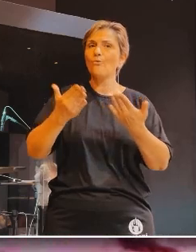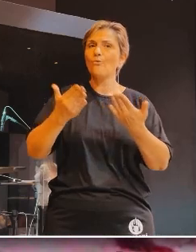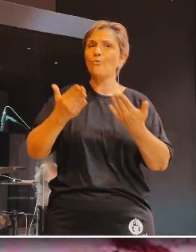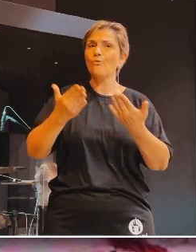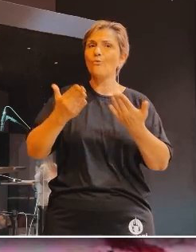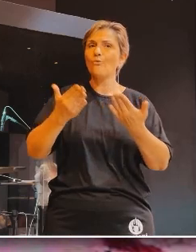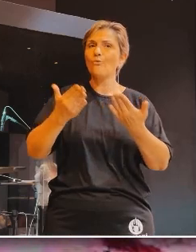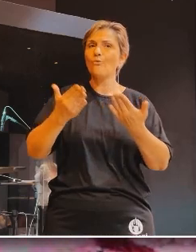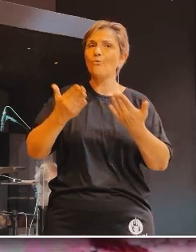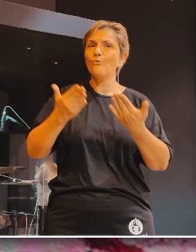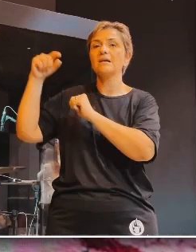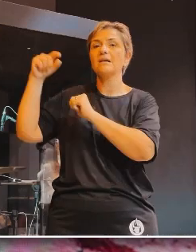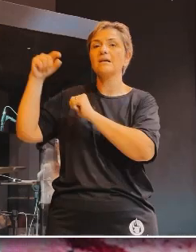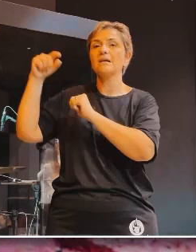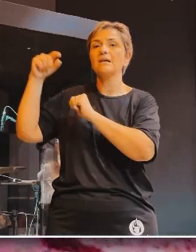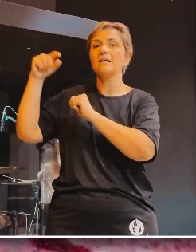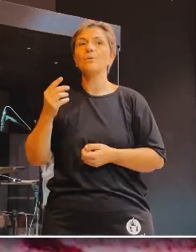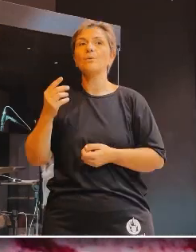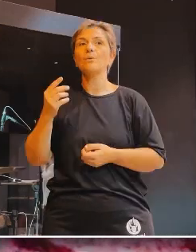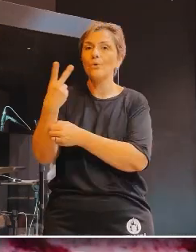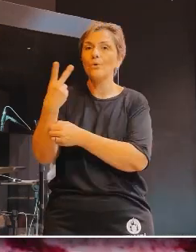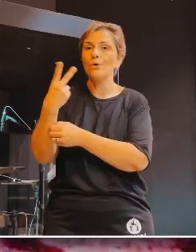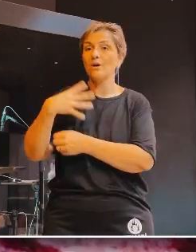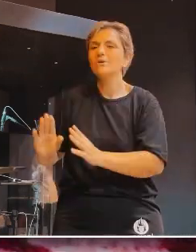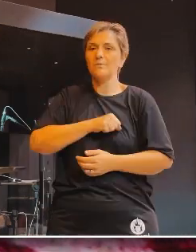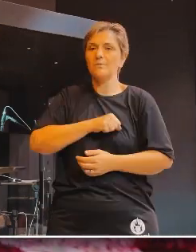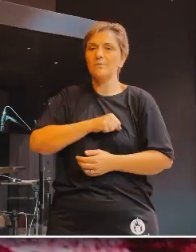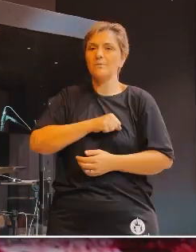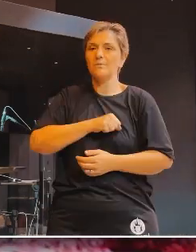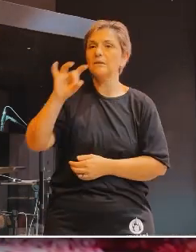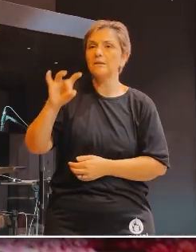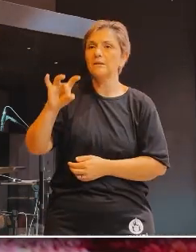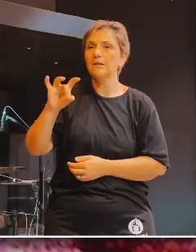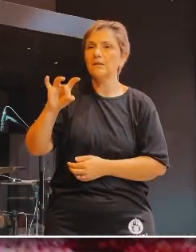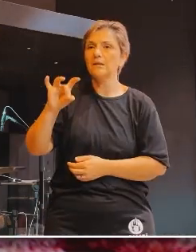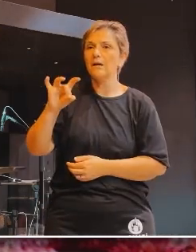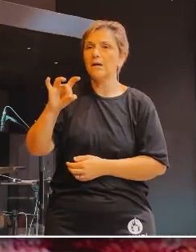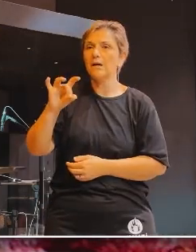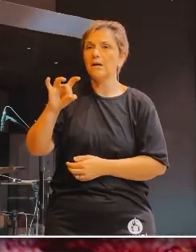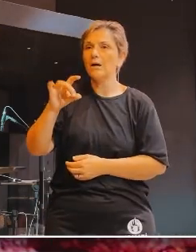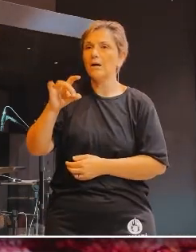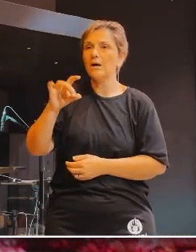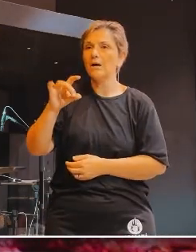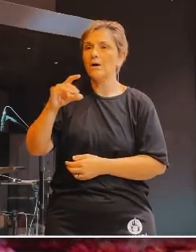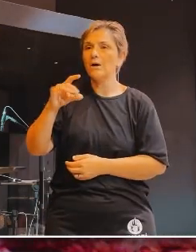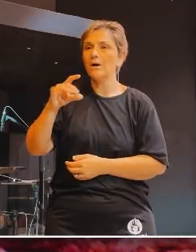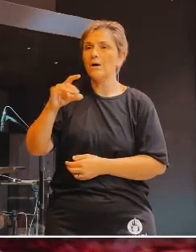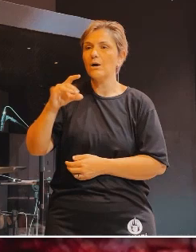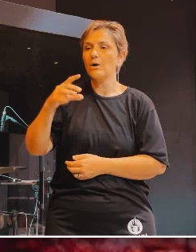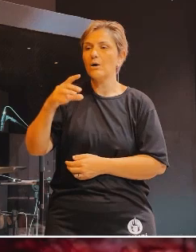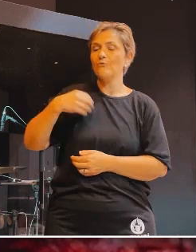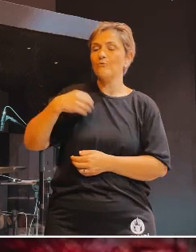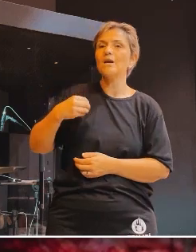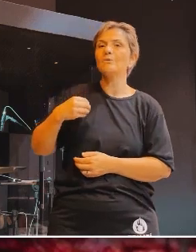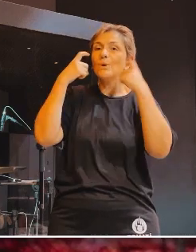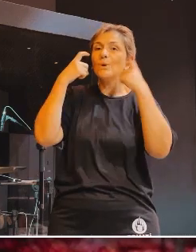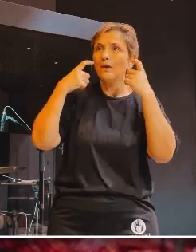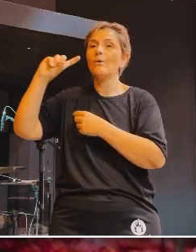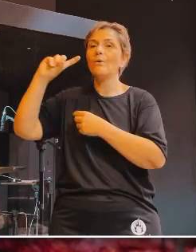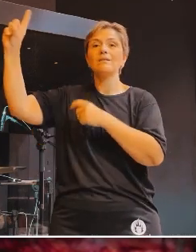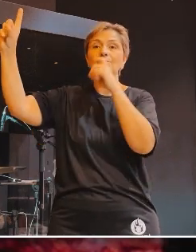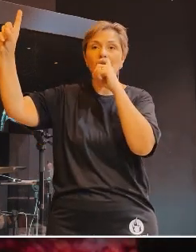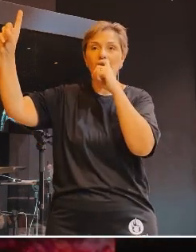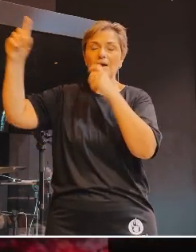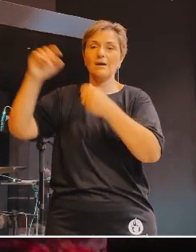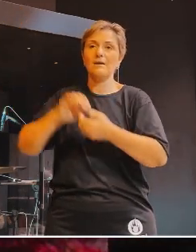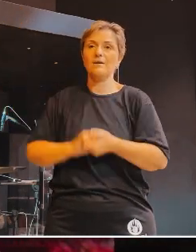para cada um de nós, filhos preocupados em se parecerem com o Pai, filhos que busquem o padrão